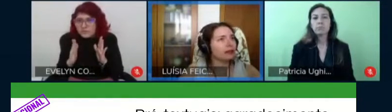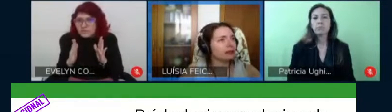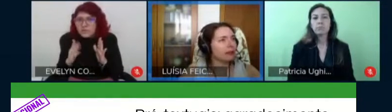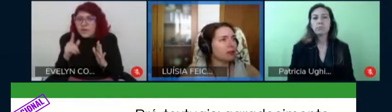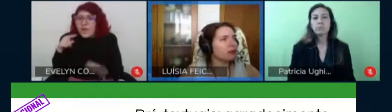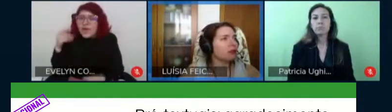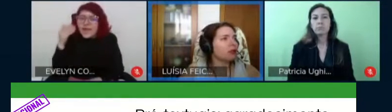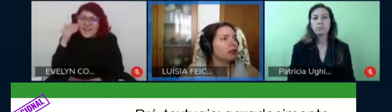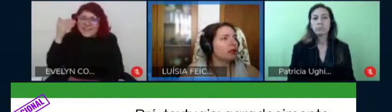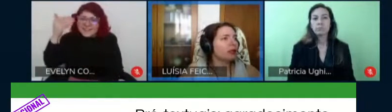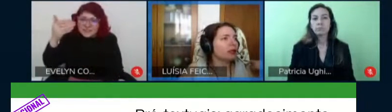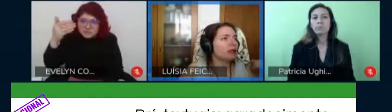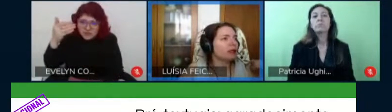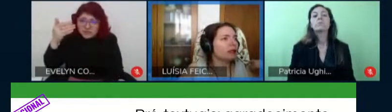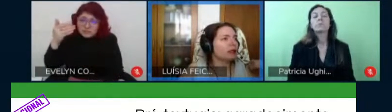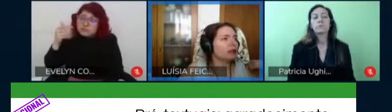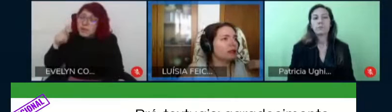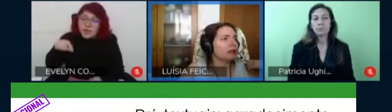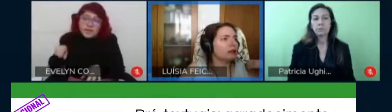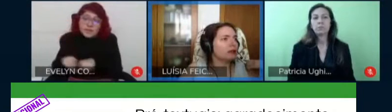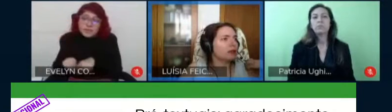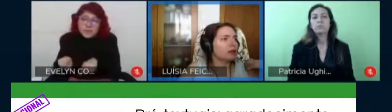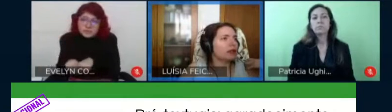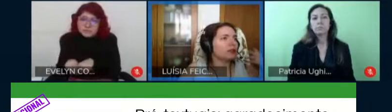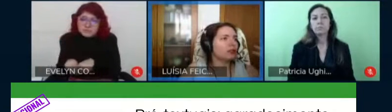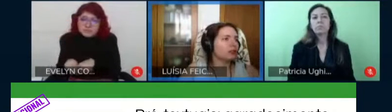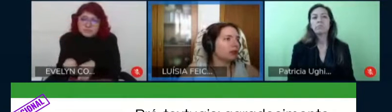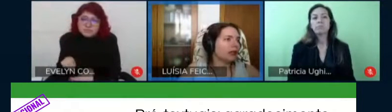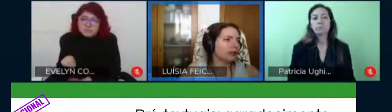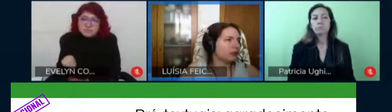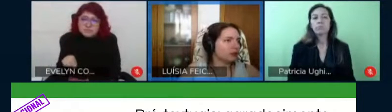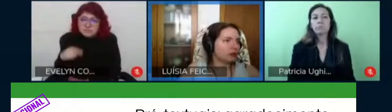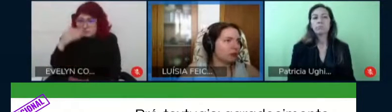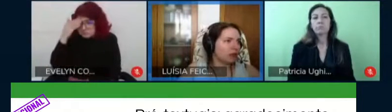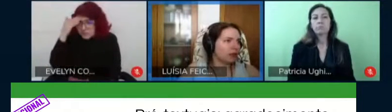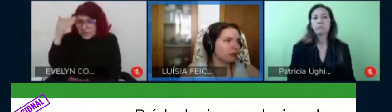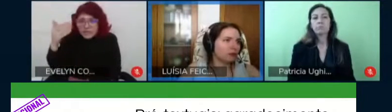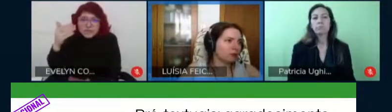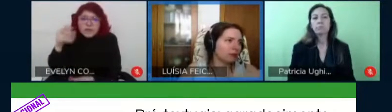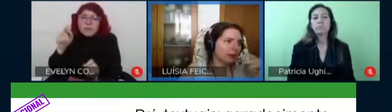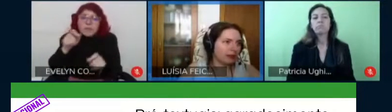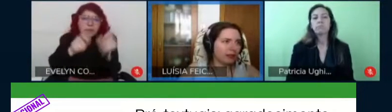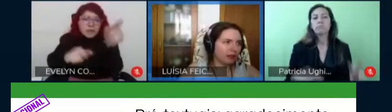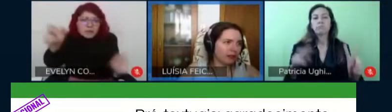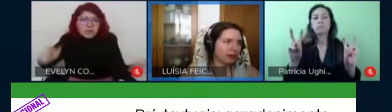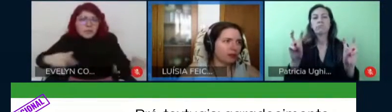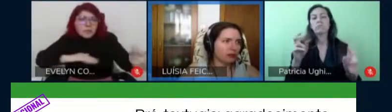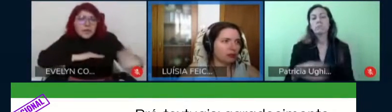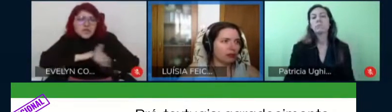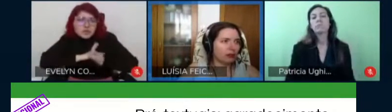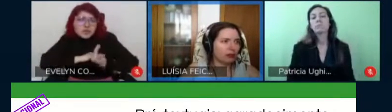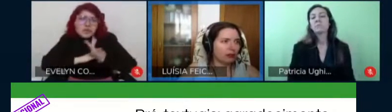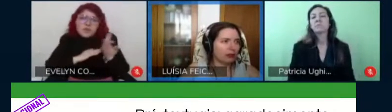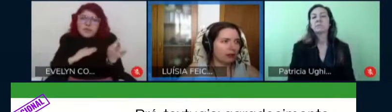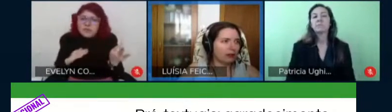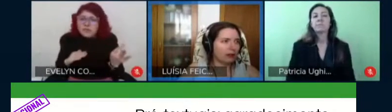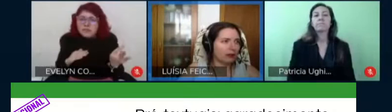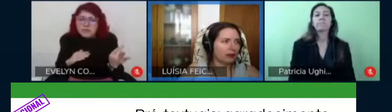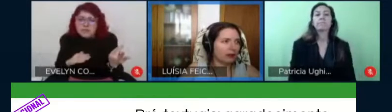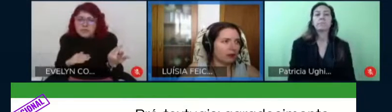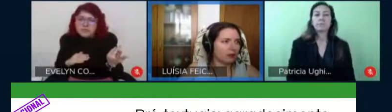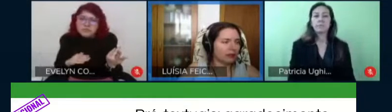é o agradecimento, que ele é dirigido àqueles que contribuíram de uma maneira relevante